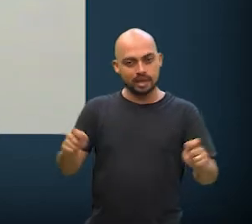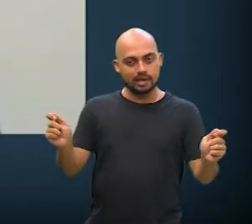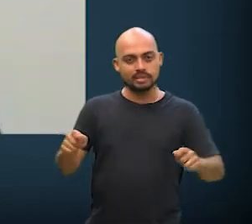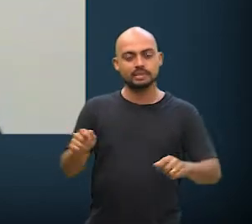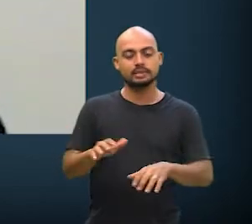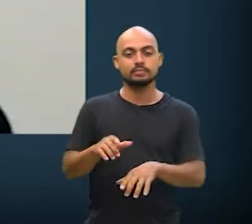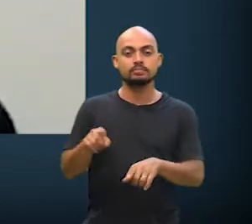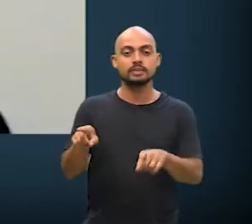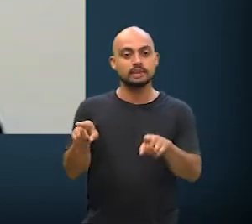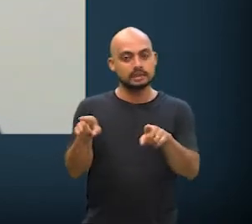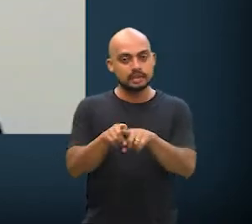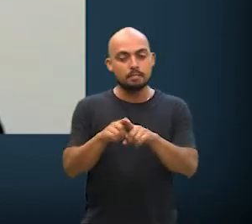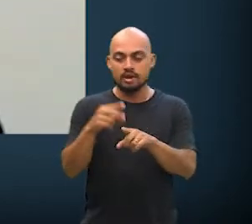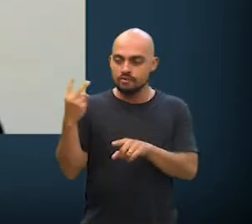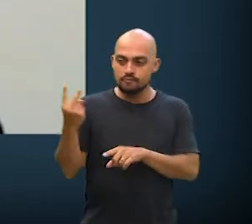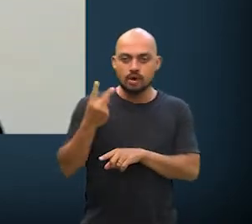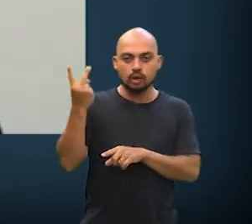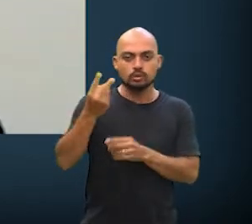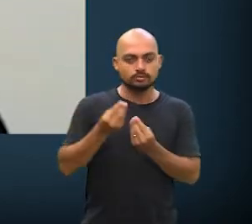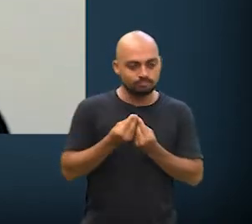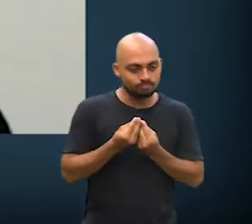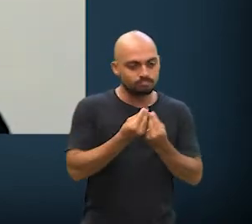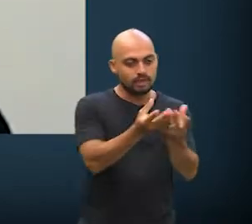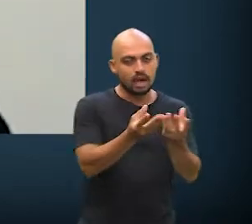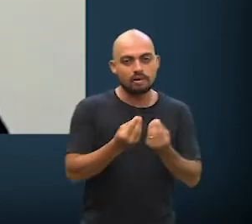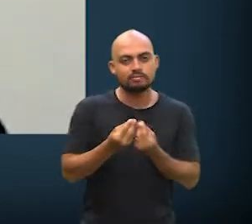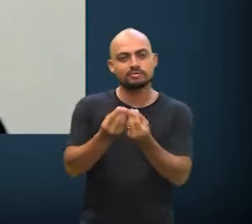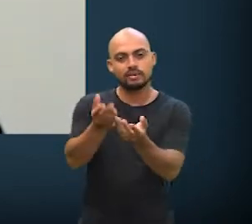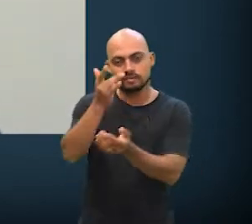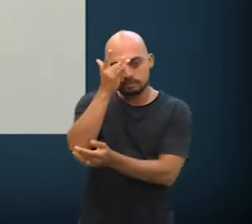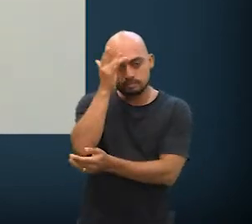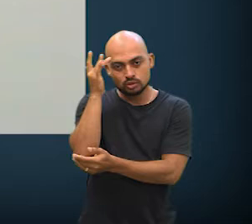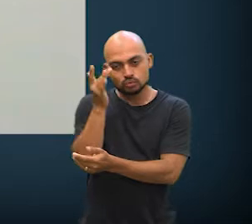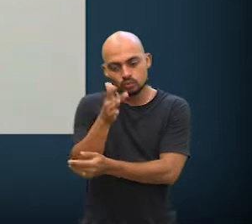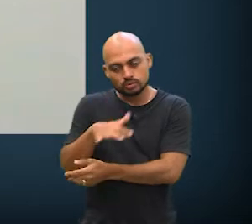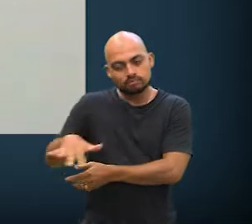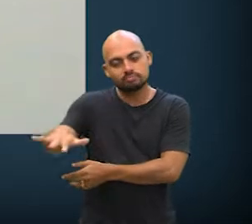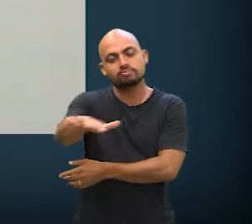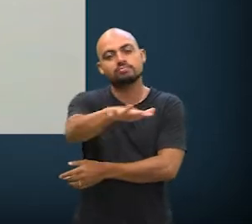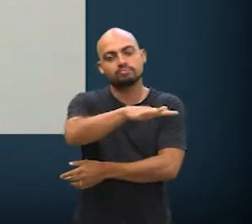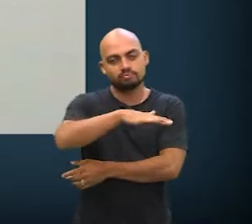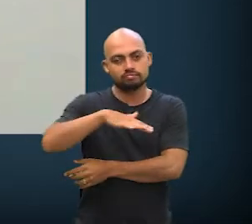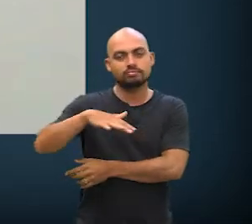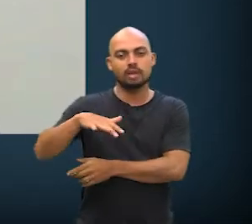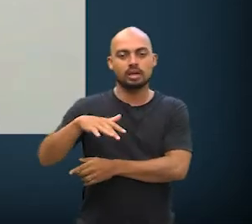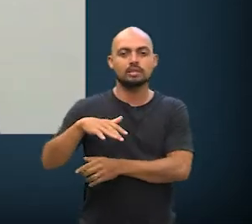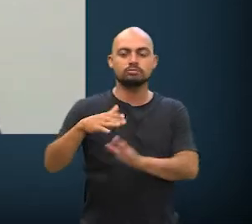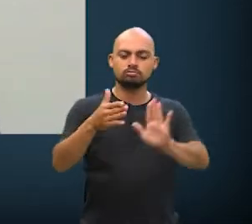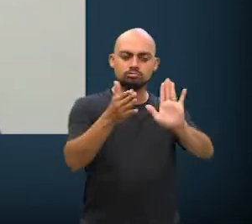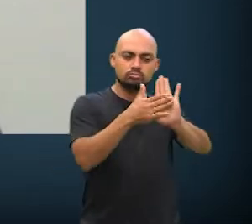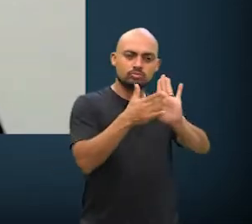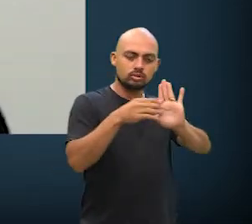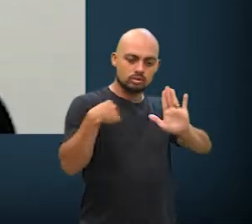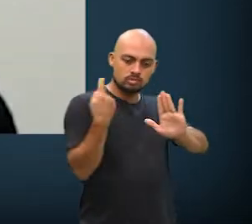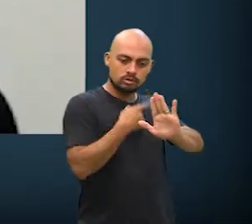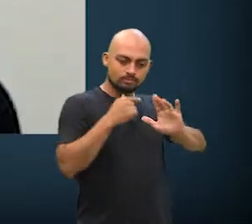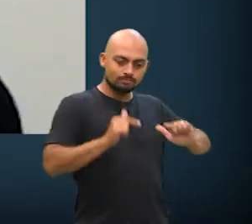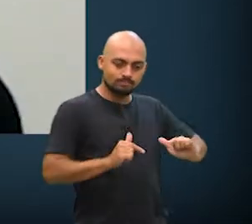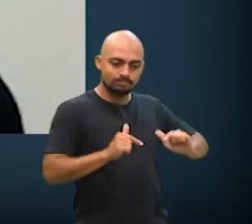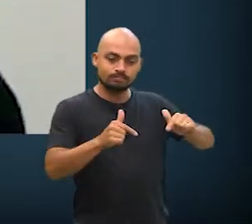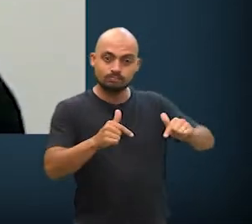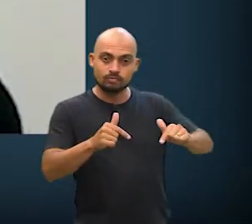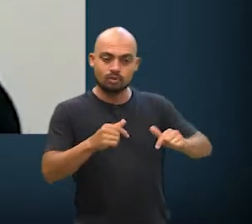que realmente entregava valor, essa solução entregaria valor para esse mercado que a gente estava propondo em atuar. E